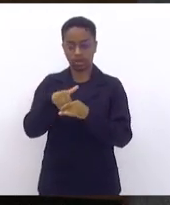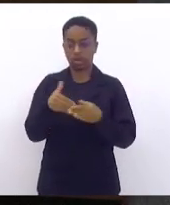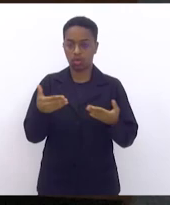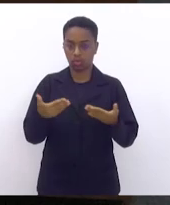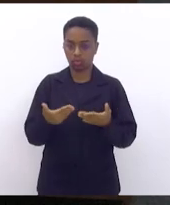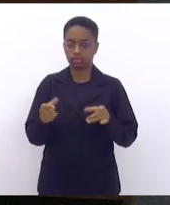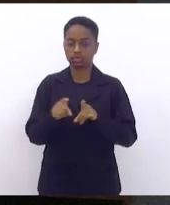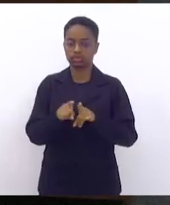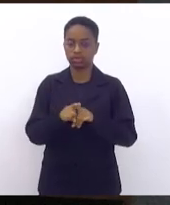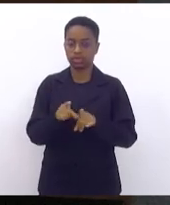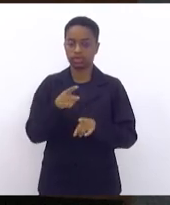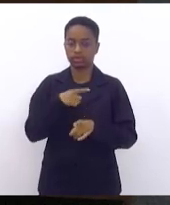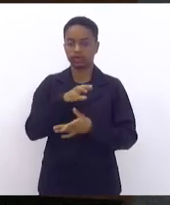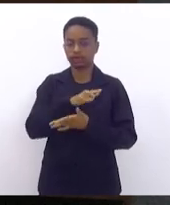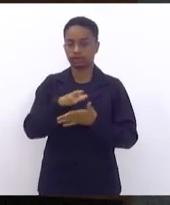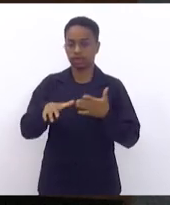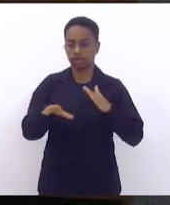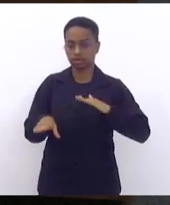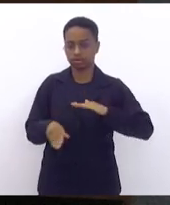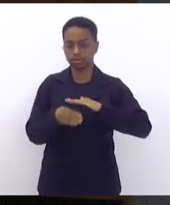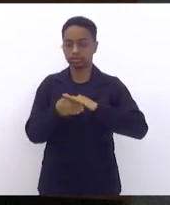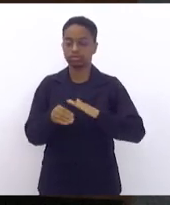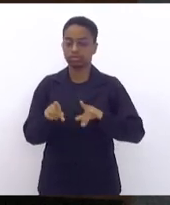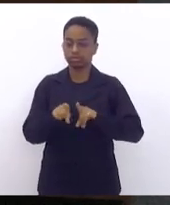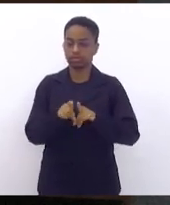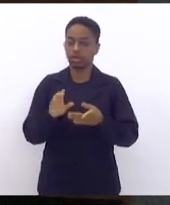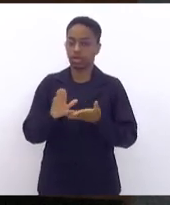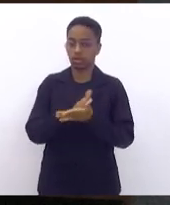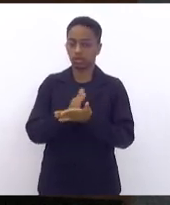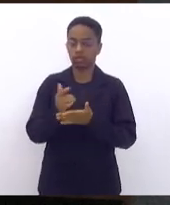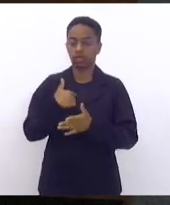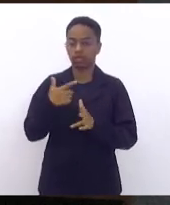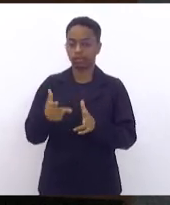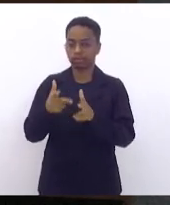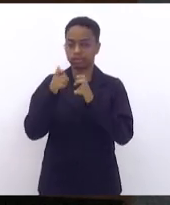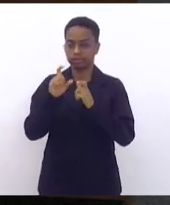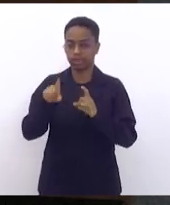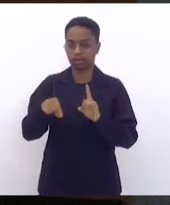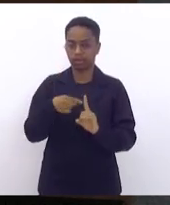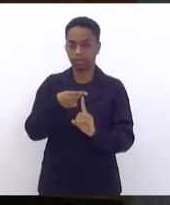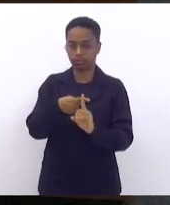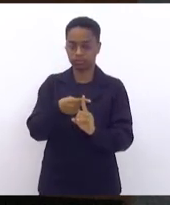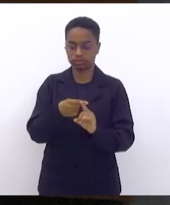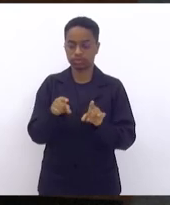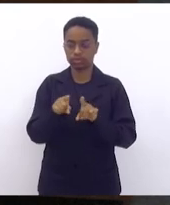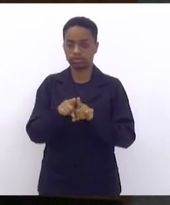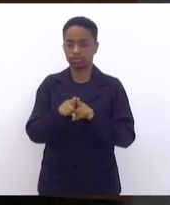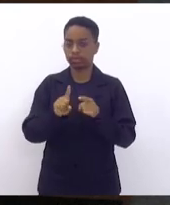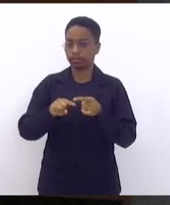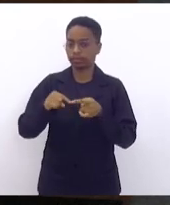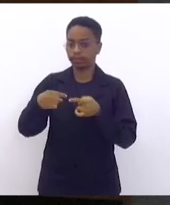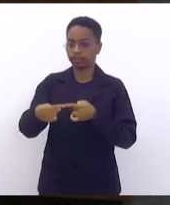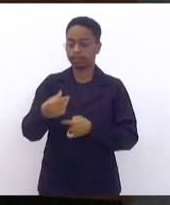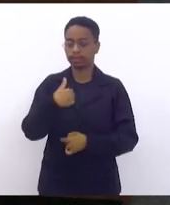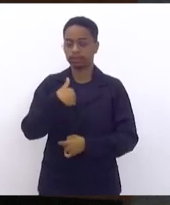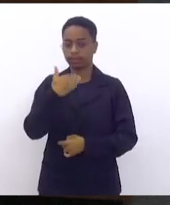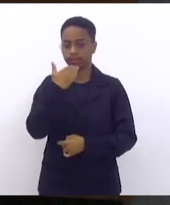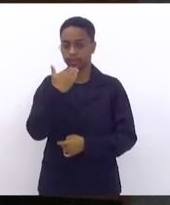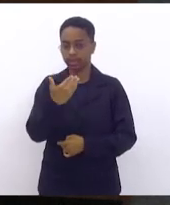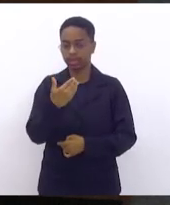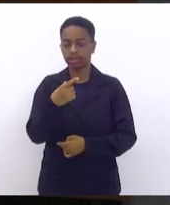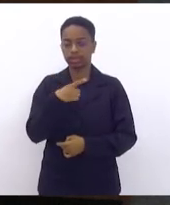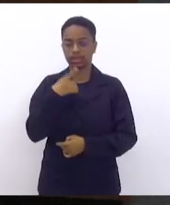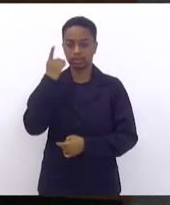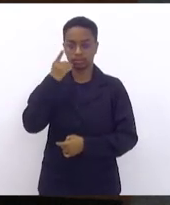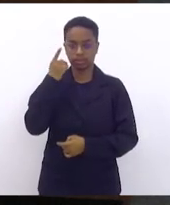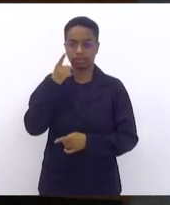várias emendas, algumas eu já vi e são realmente positivas. Eu vou pedir depois, eu vejo aqui o deputado